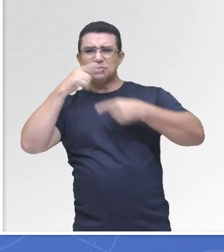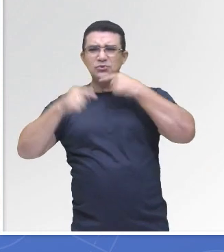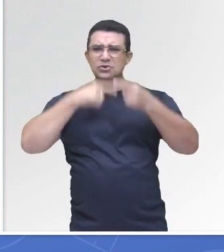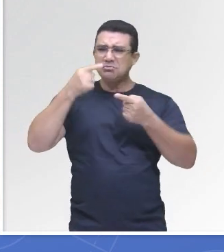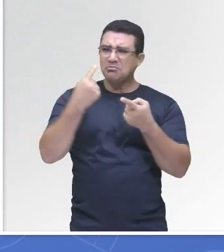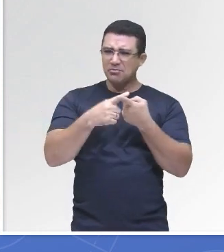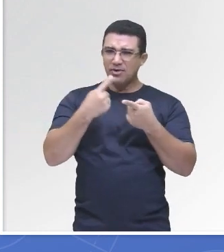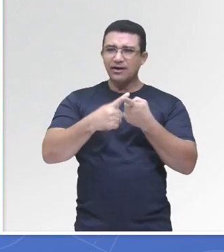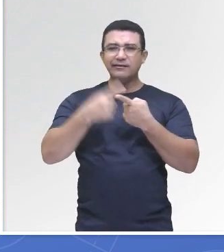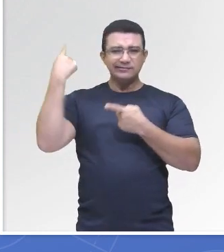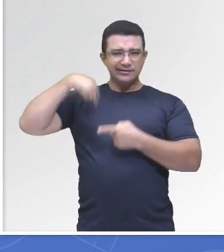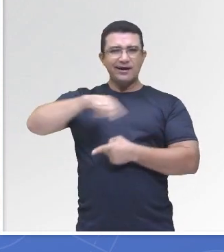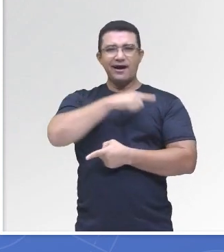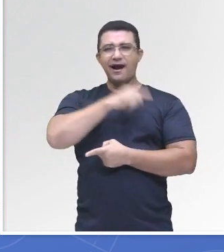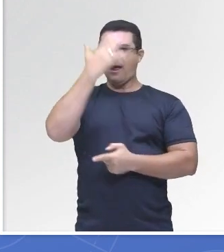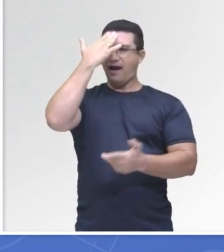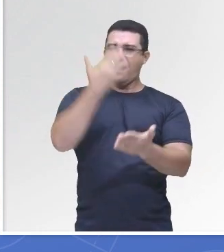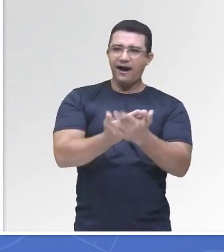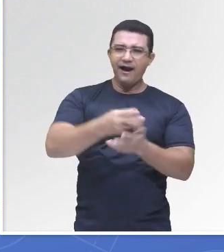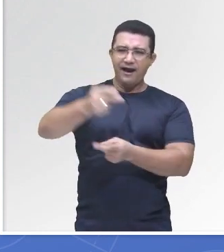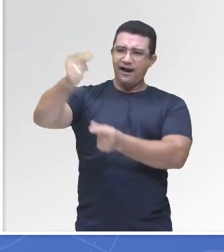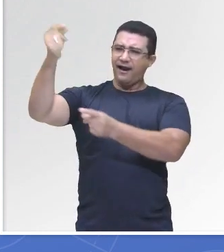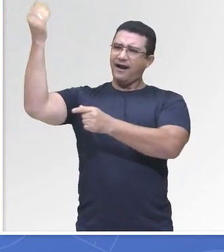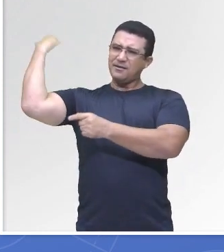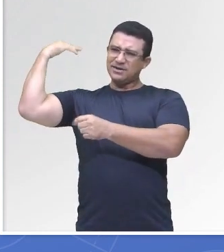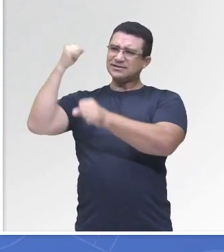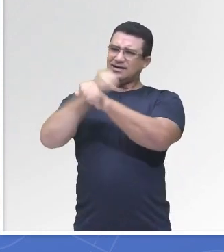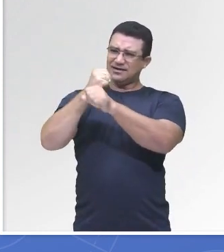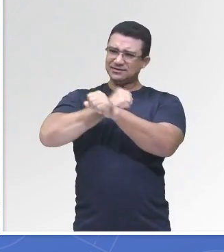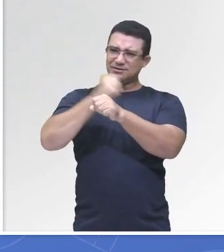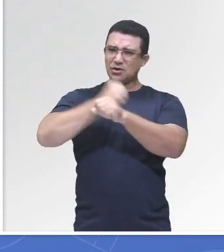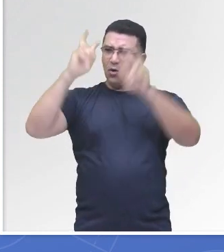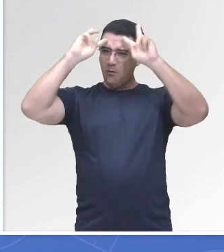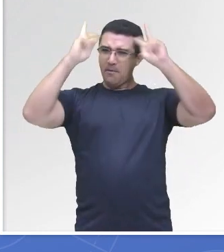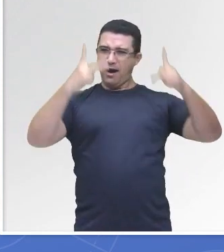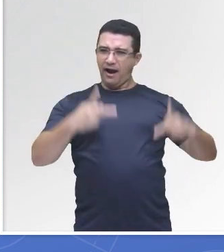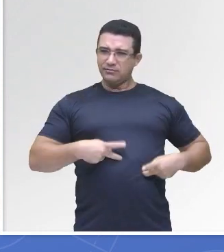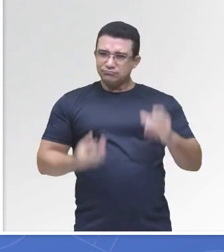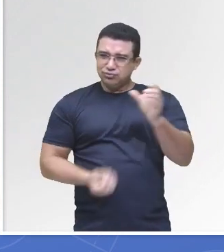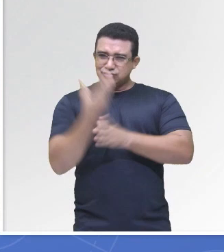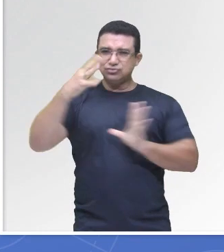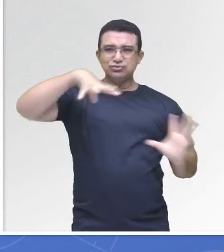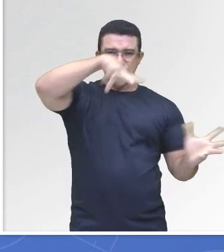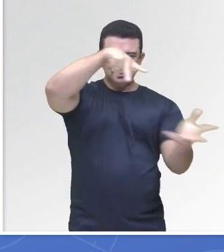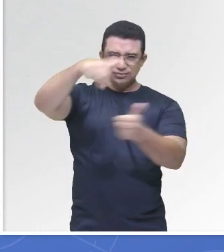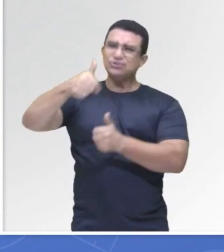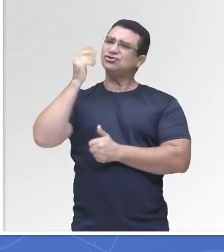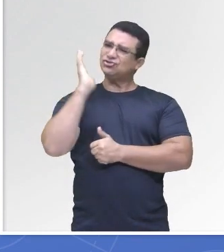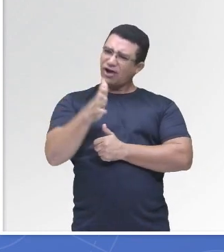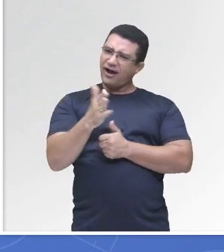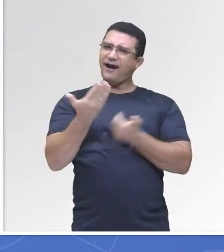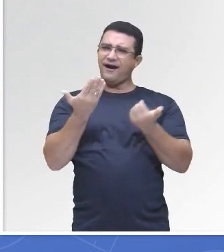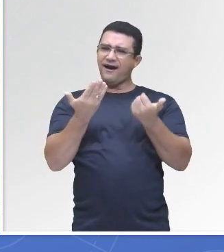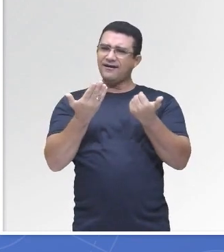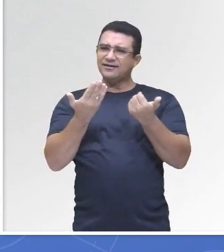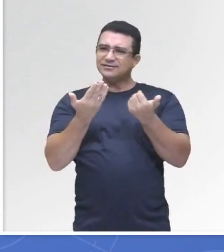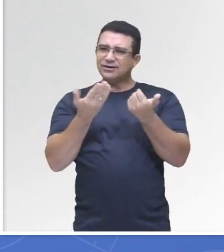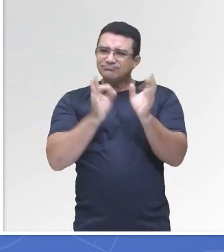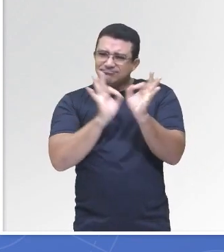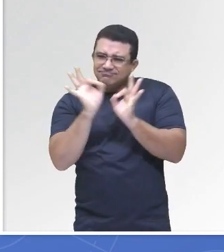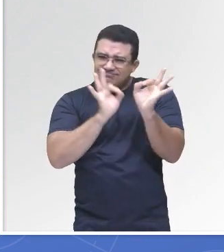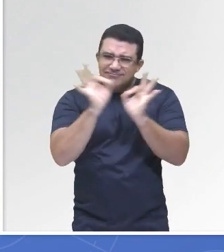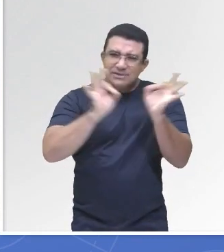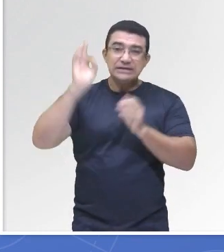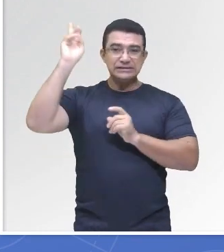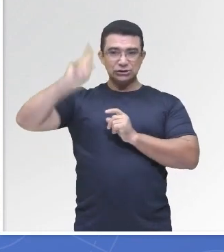que desde os primeiros tempos do ser humano aqui no planeta Terra, a gente já está construindo história. Então, não existe essa